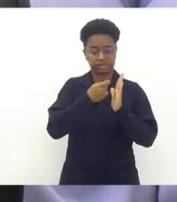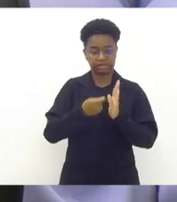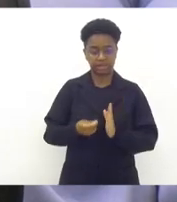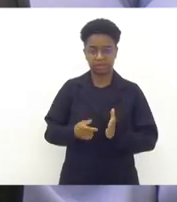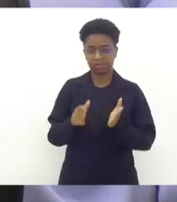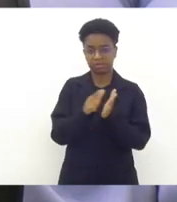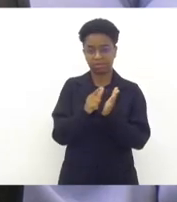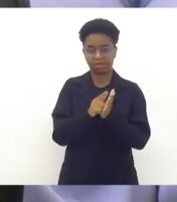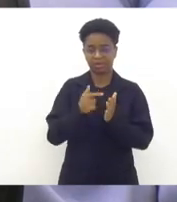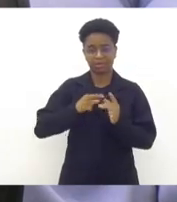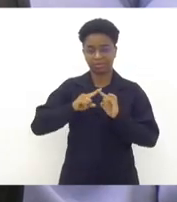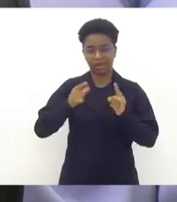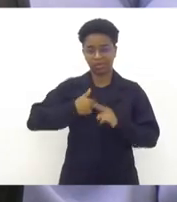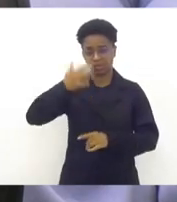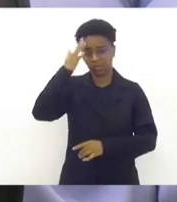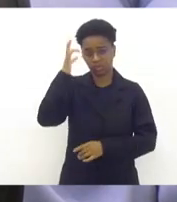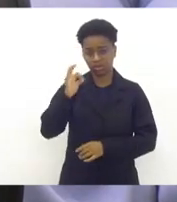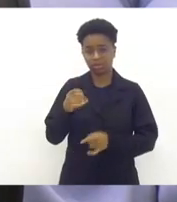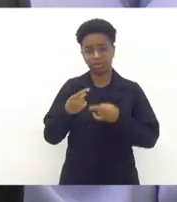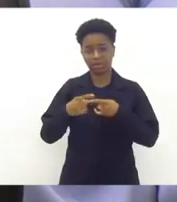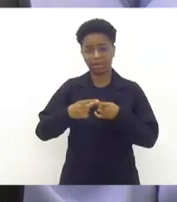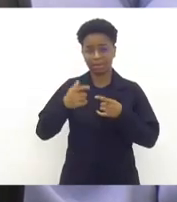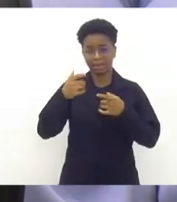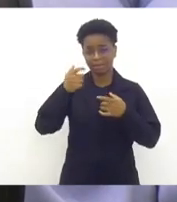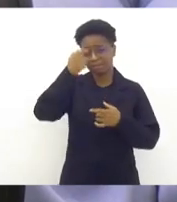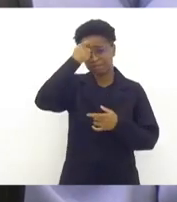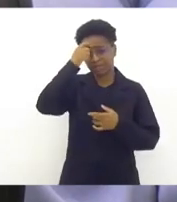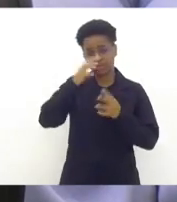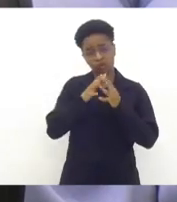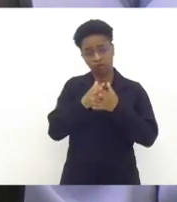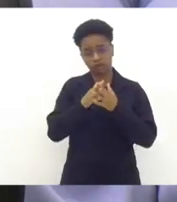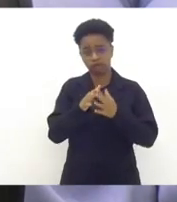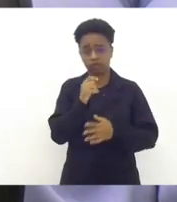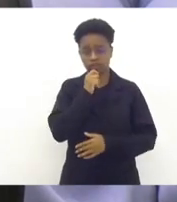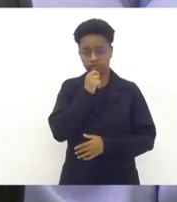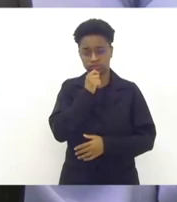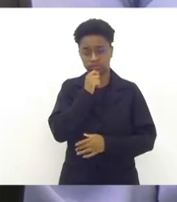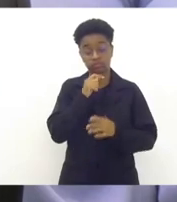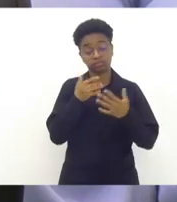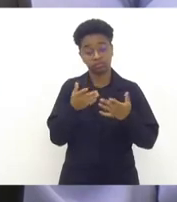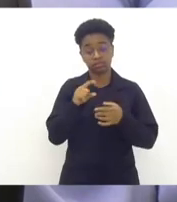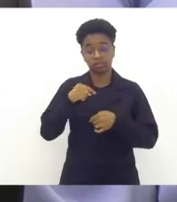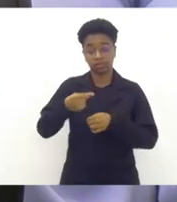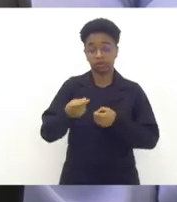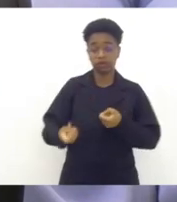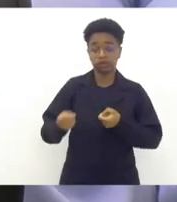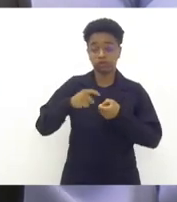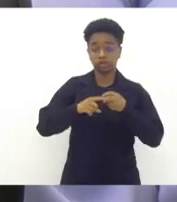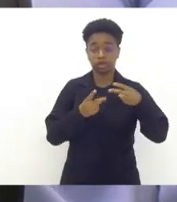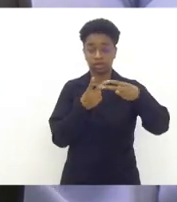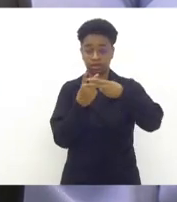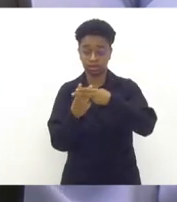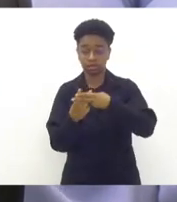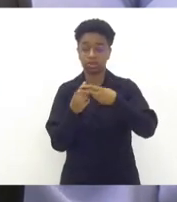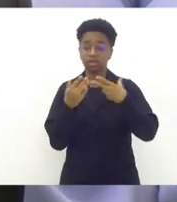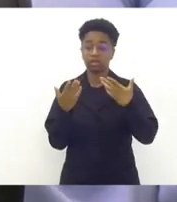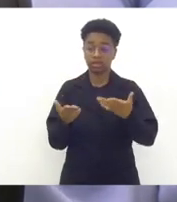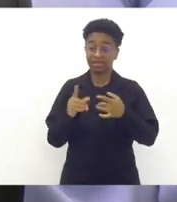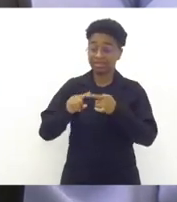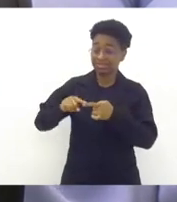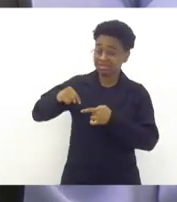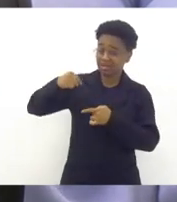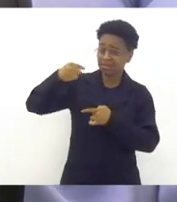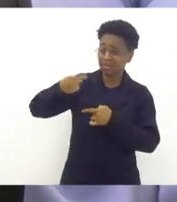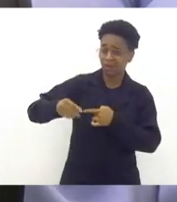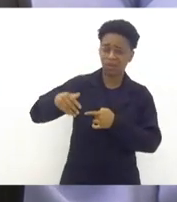estava com a mente muito confusa ainda. E voltei para a cela. Foi quando,